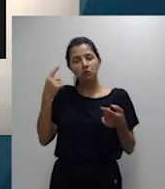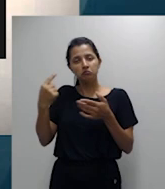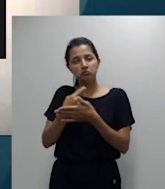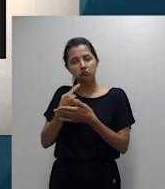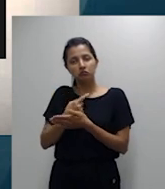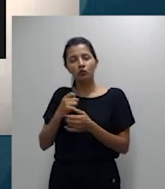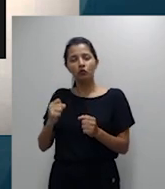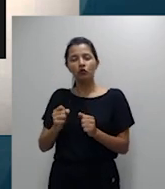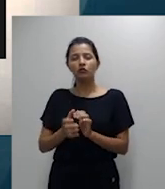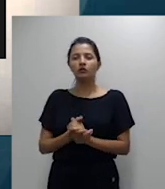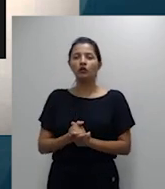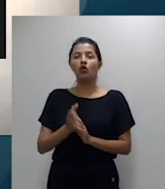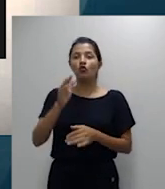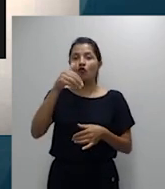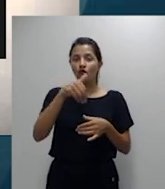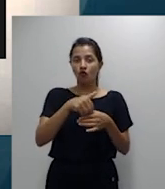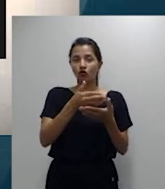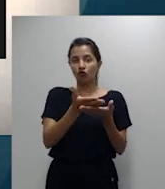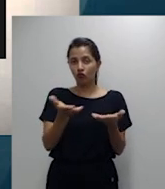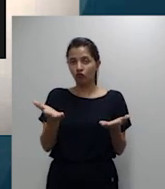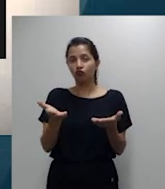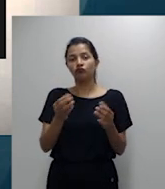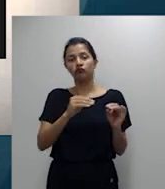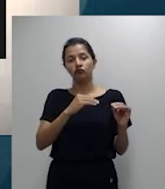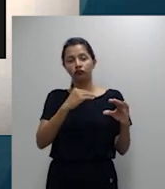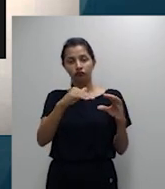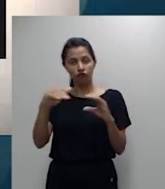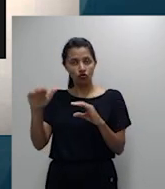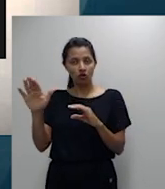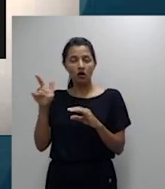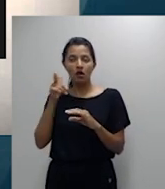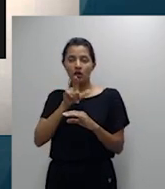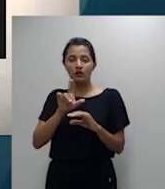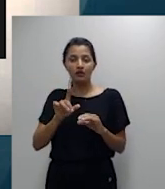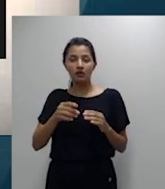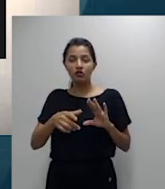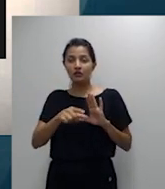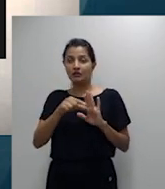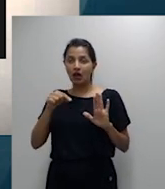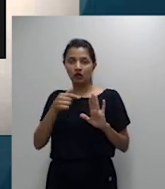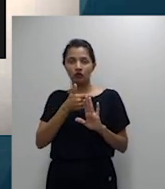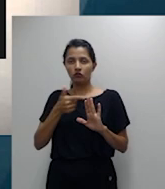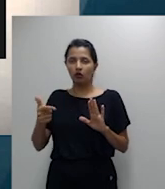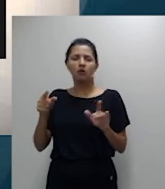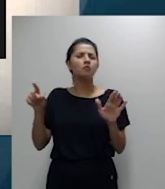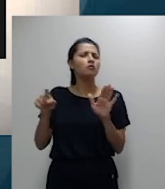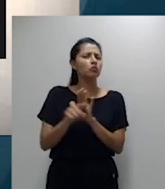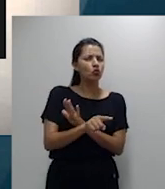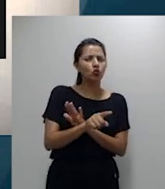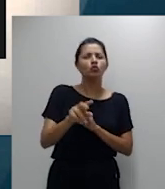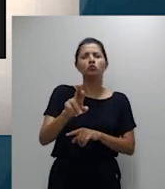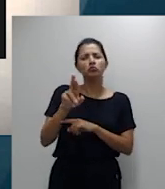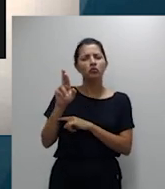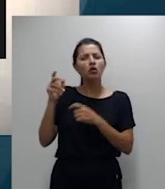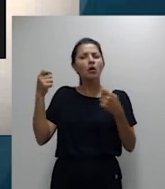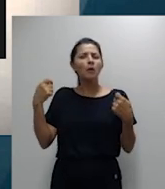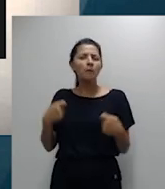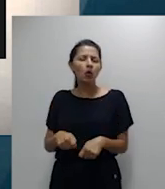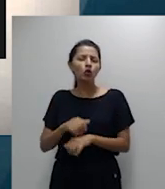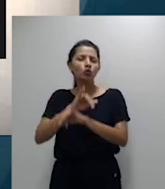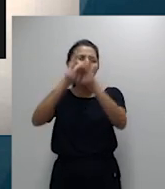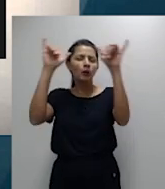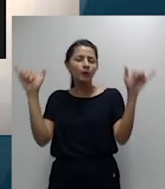votos por disponibilizado É não a destaques ou só pergunta o relator se eu posso proclamar recurso